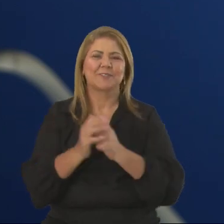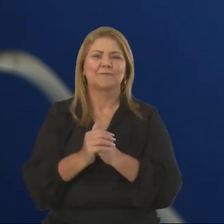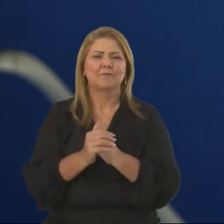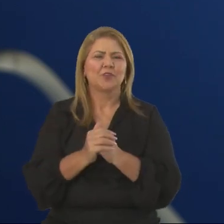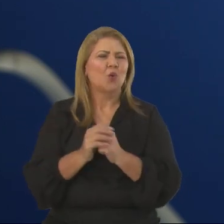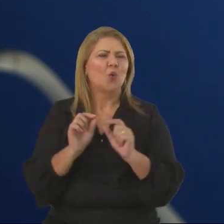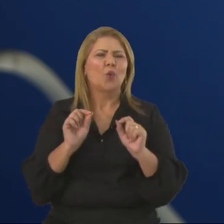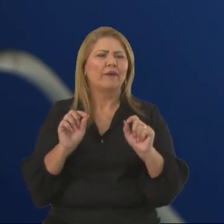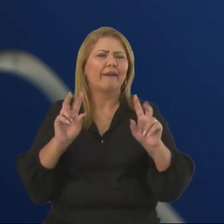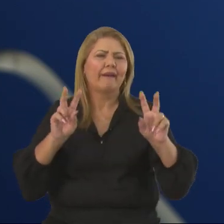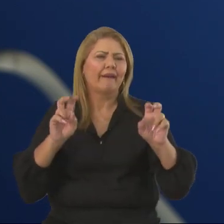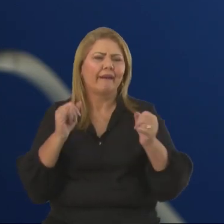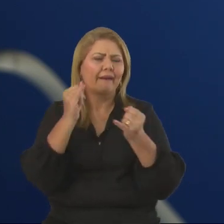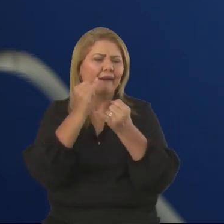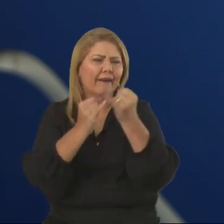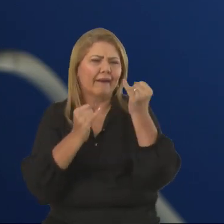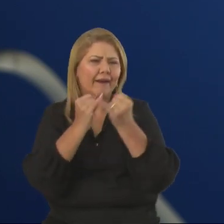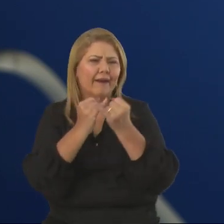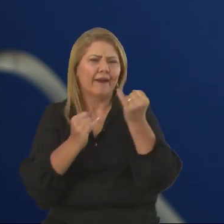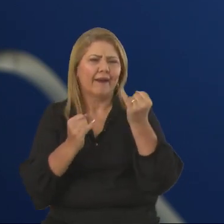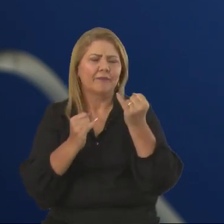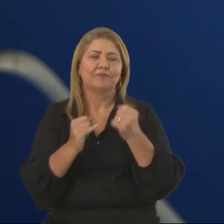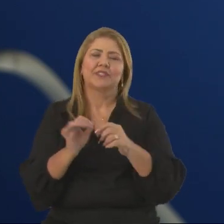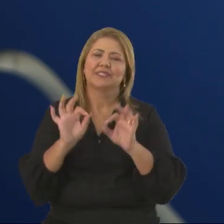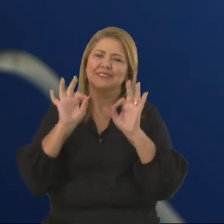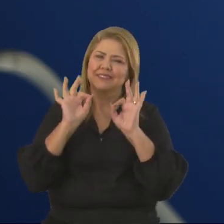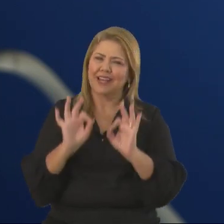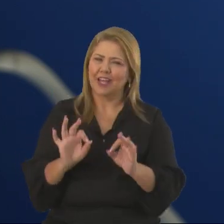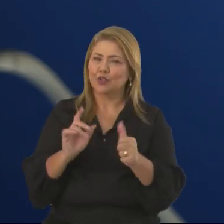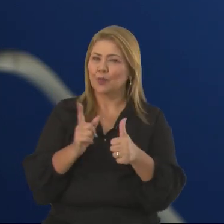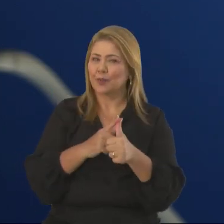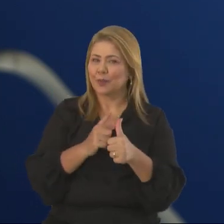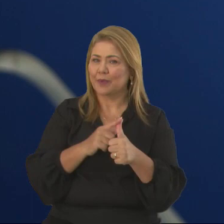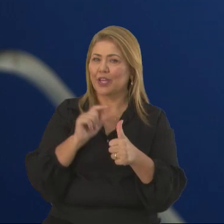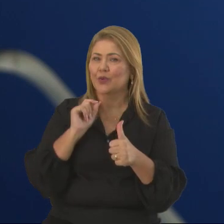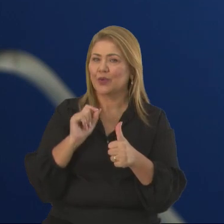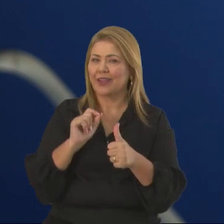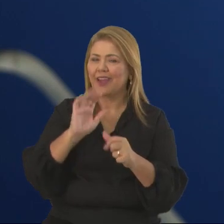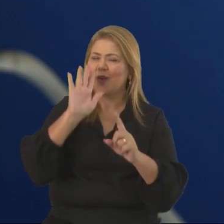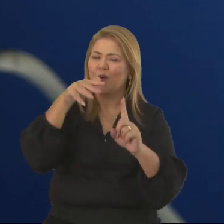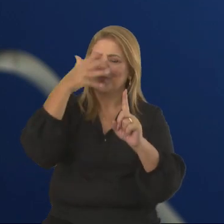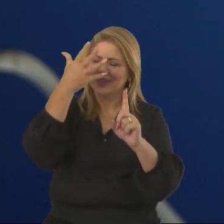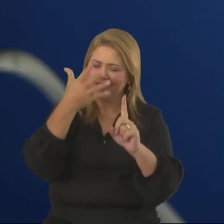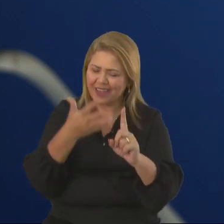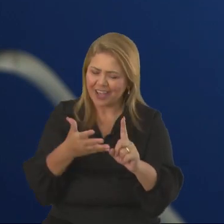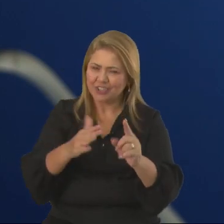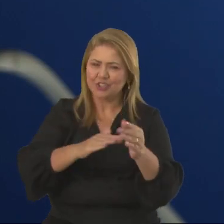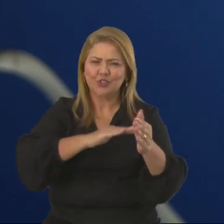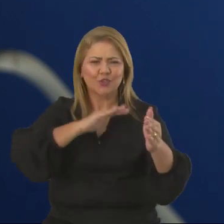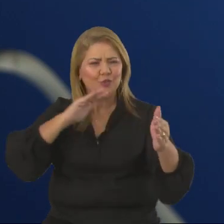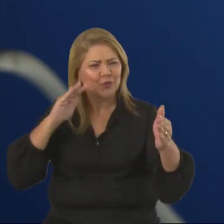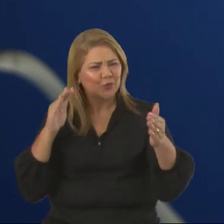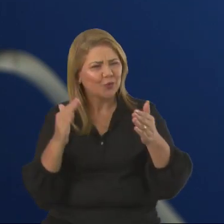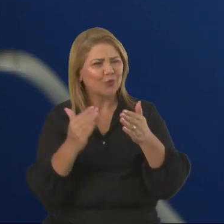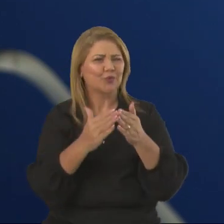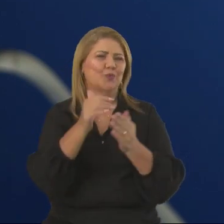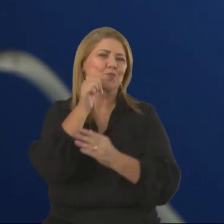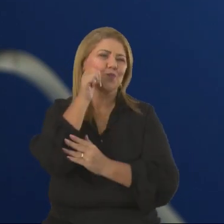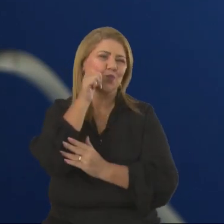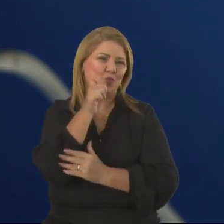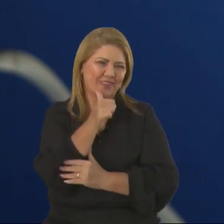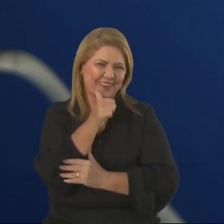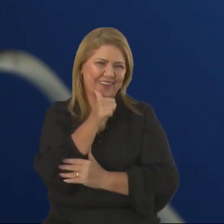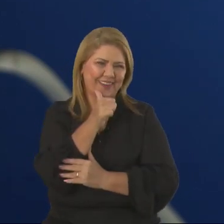comum? Certamente, em primeiro lugar, render homenagem a todas as mulheres que, de